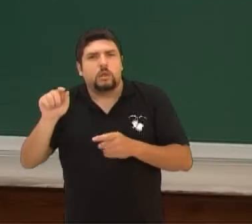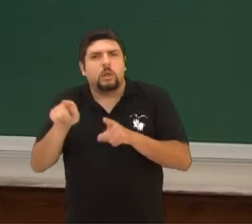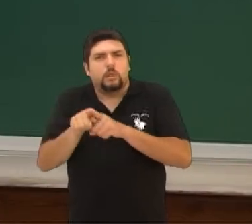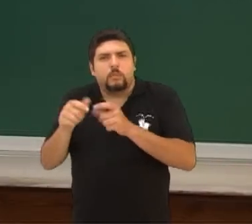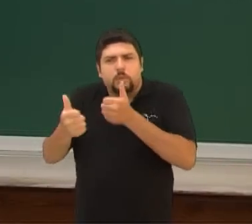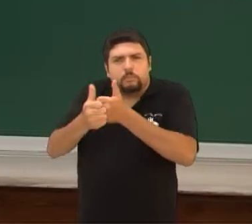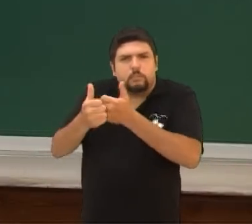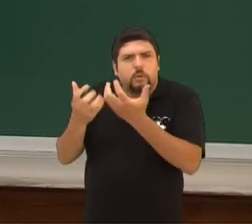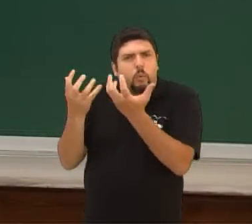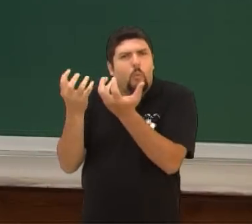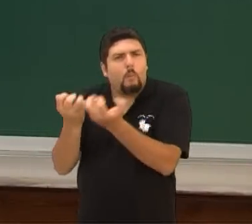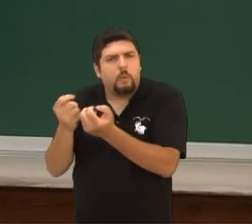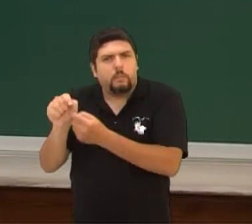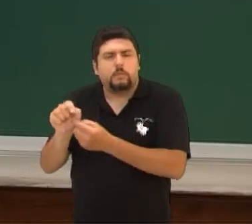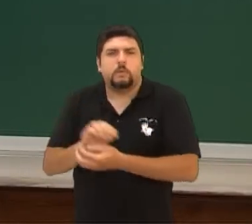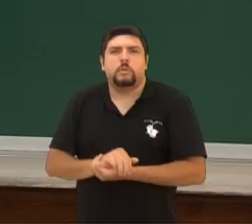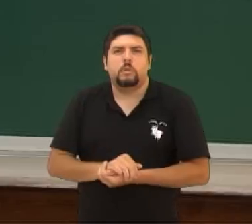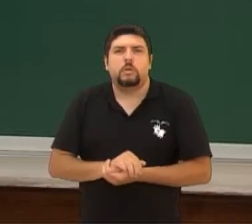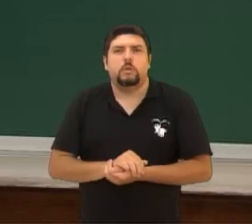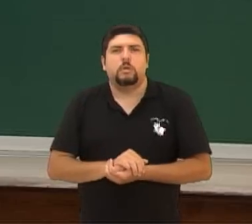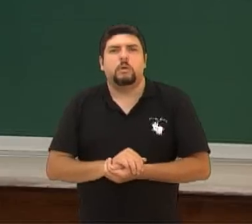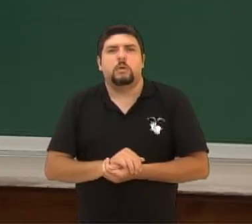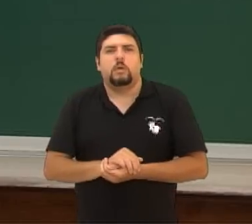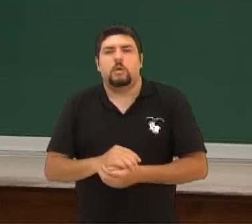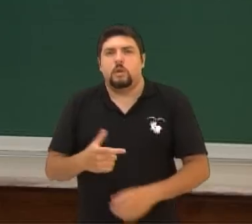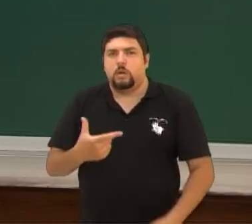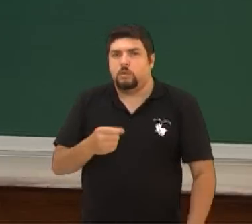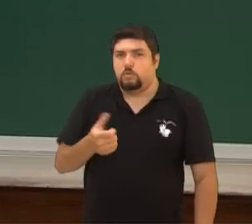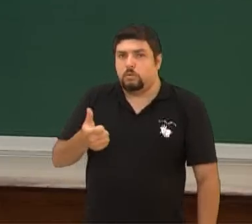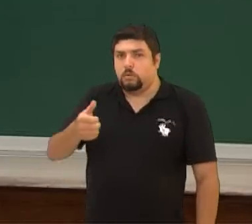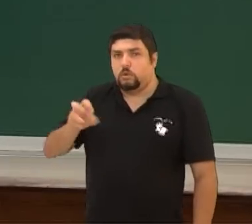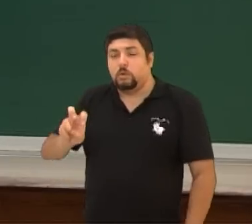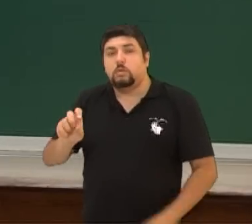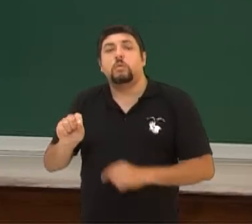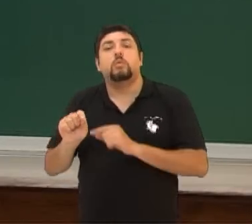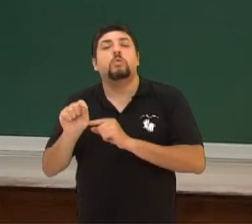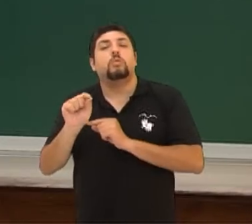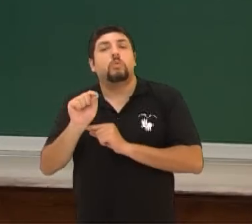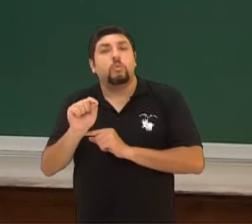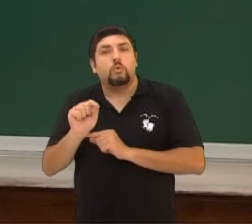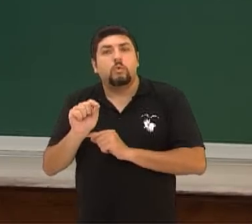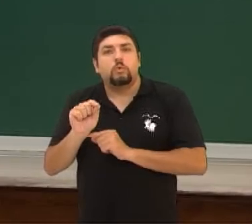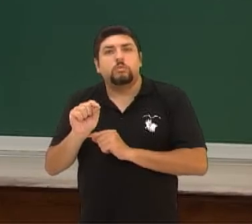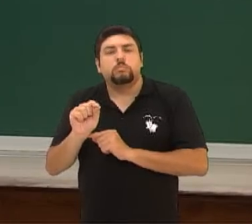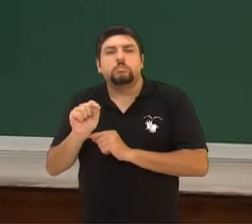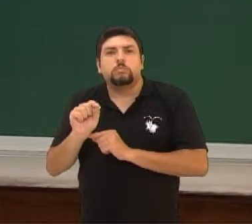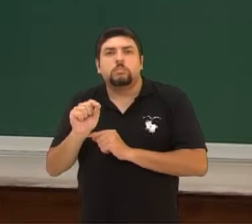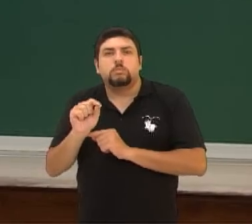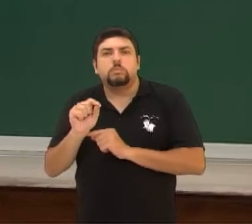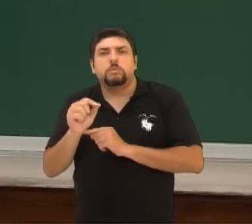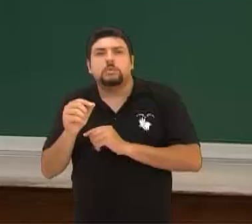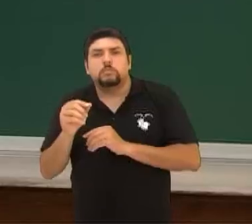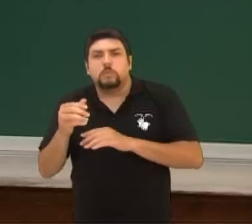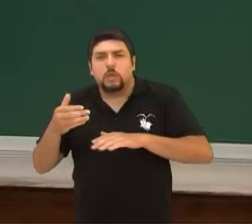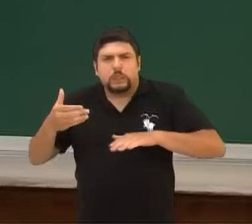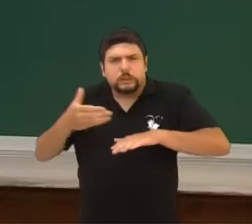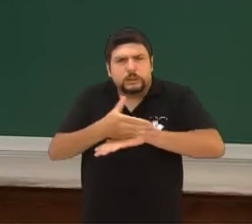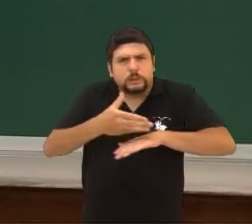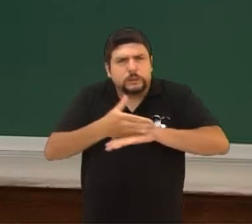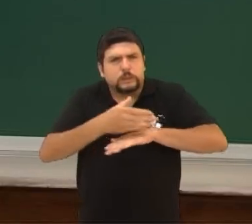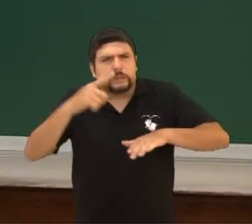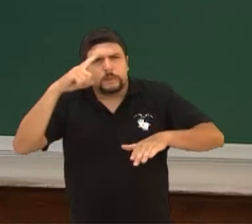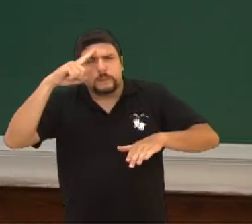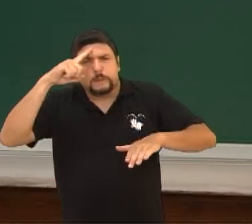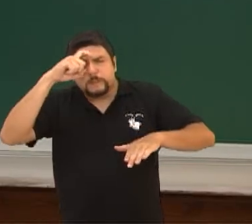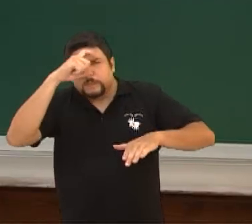Aí, nessa década que se seguiu, a gente teve uma diminuição expressiva desse acesso à